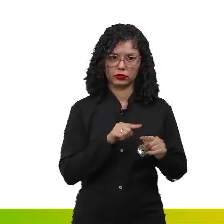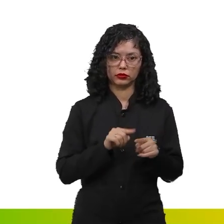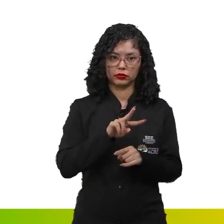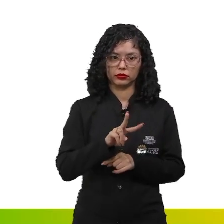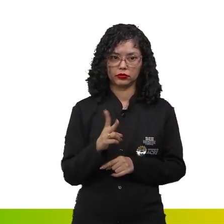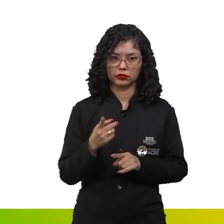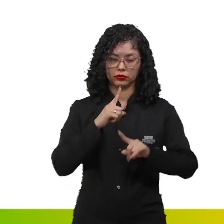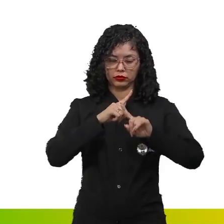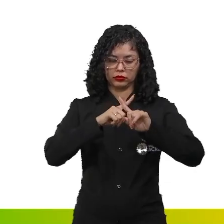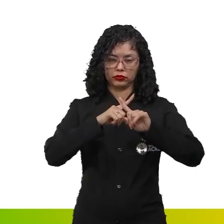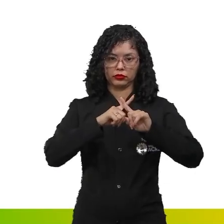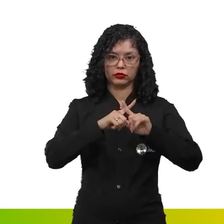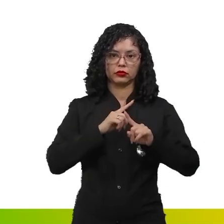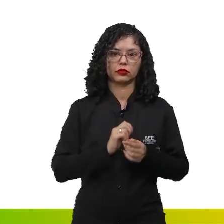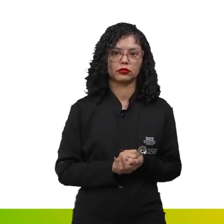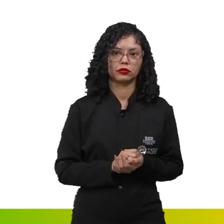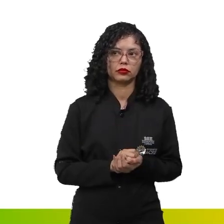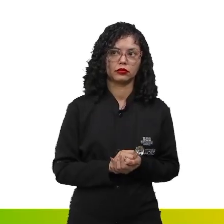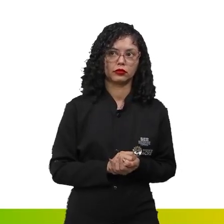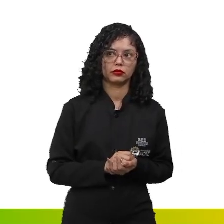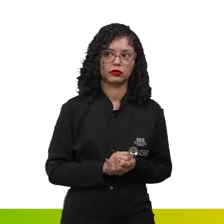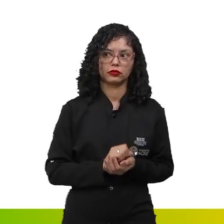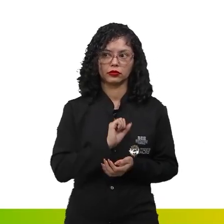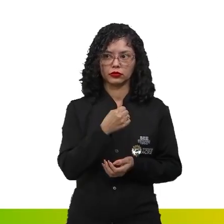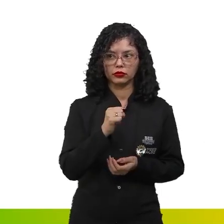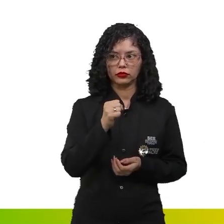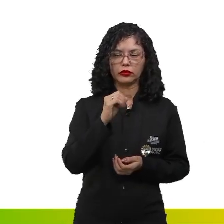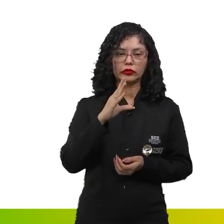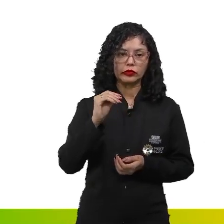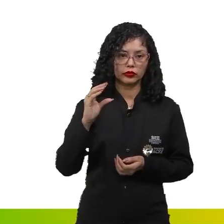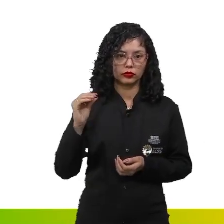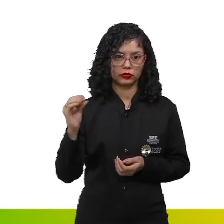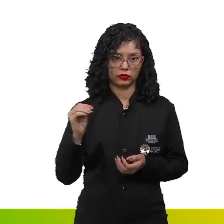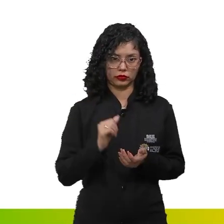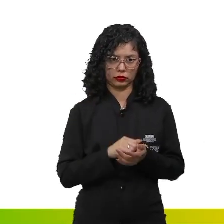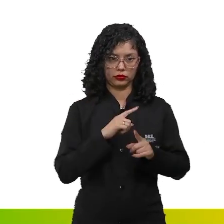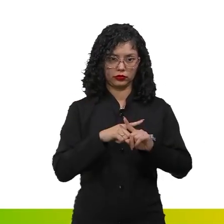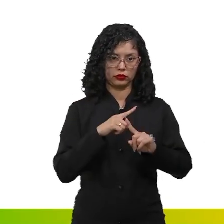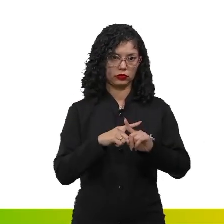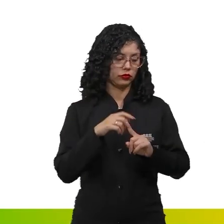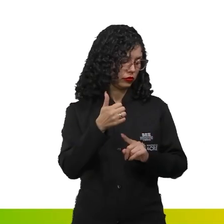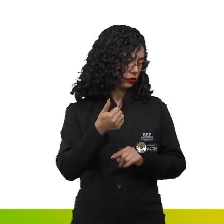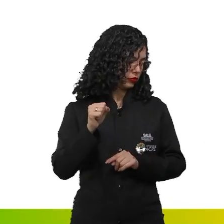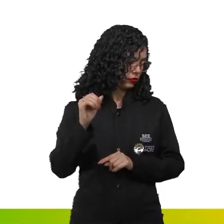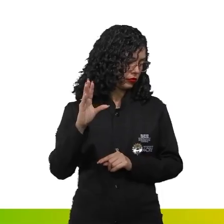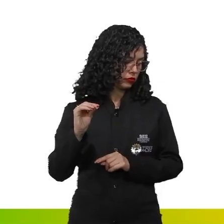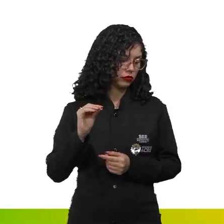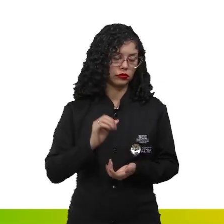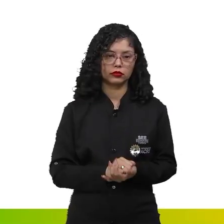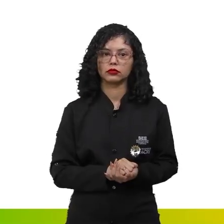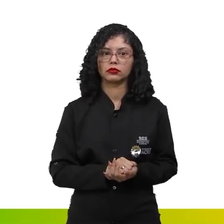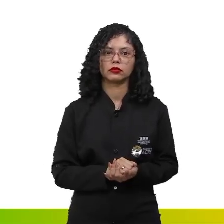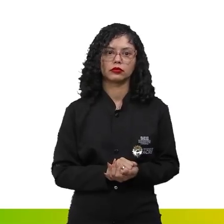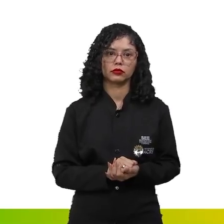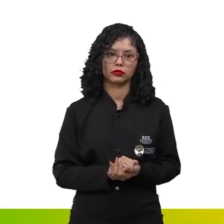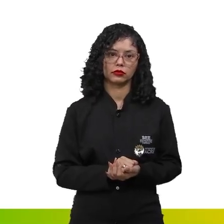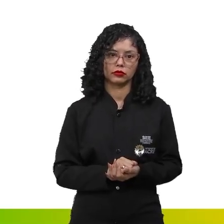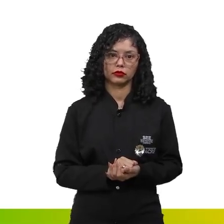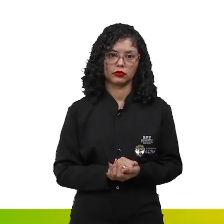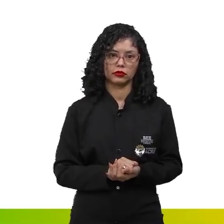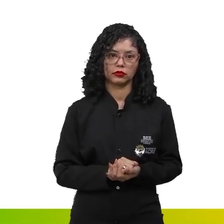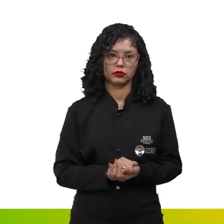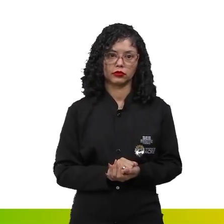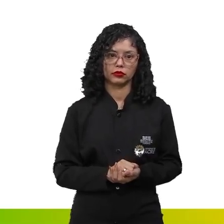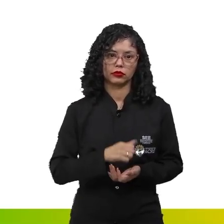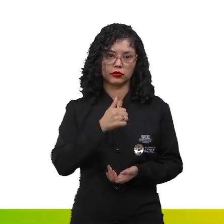passar multiplicando. Vai ficar 800 vezes 180, que é igual